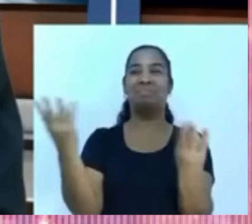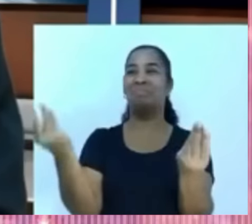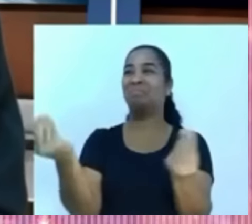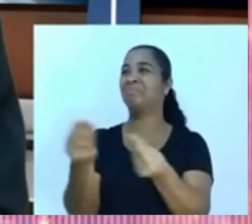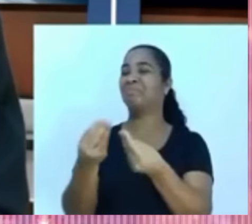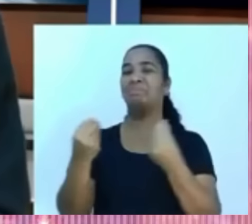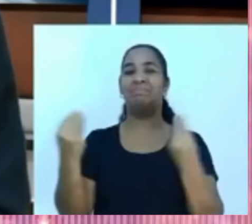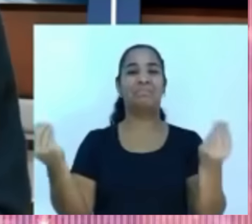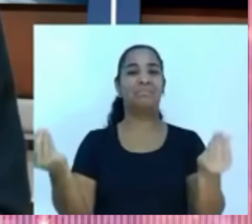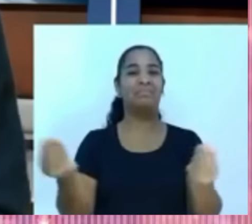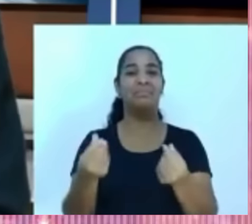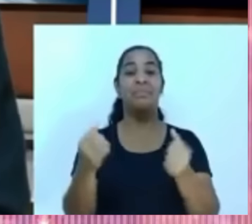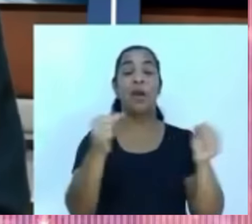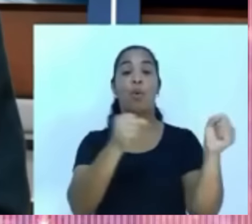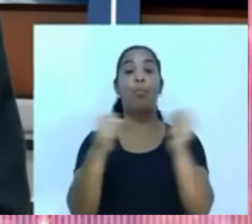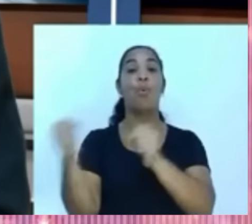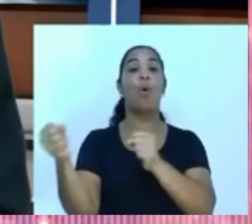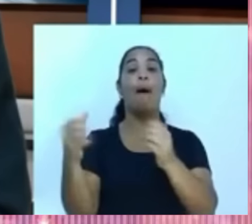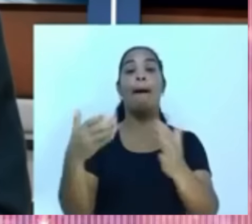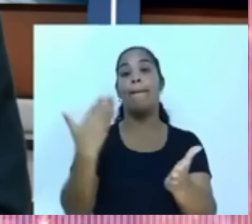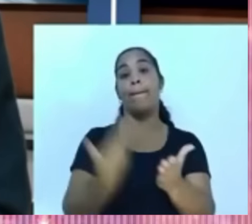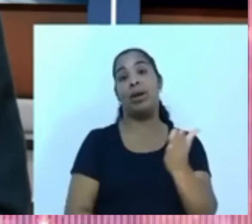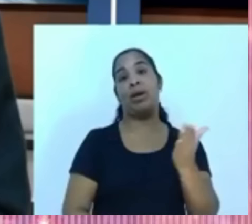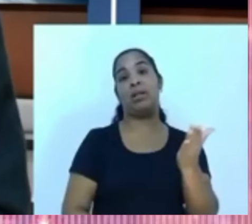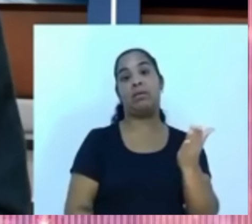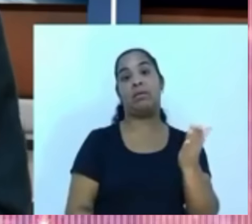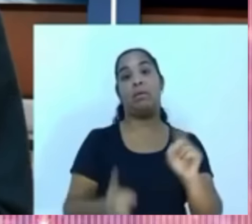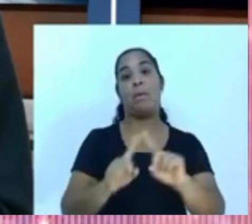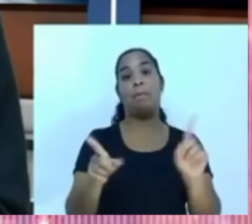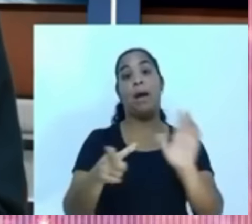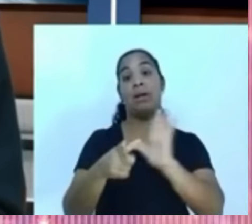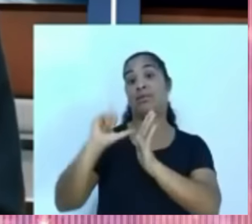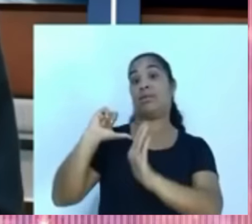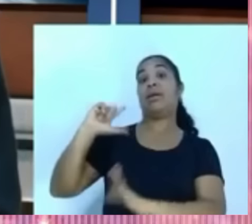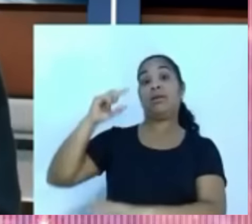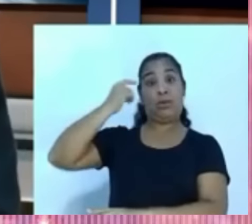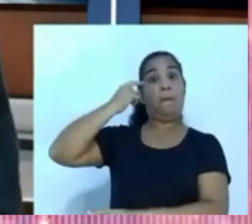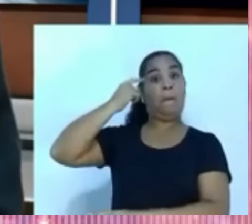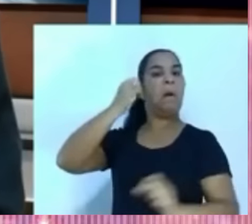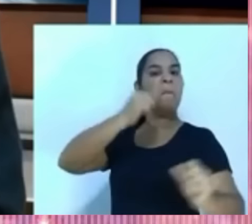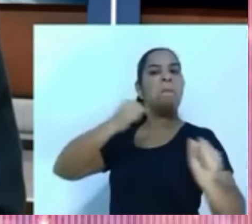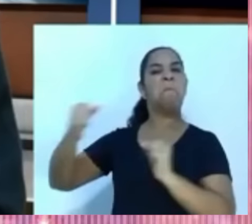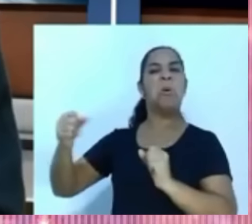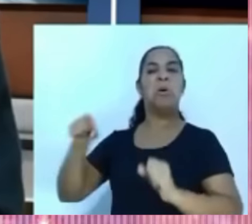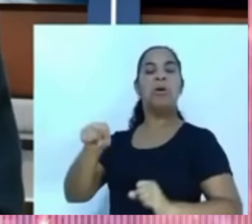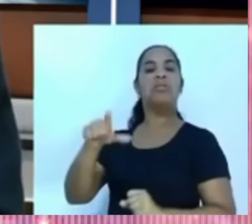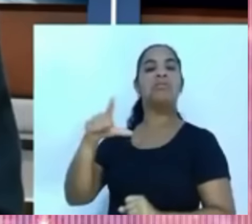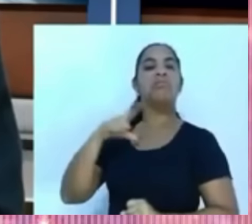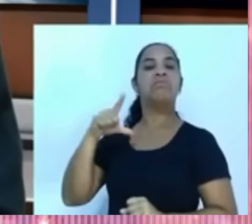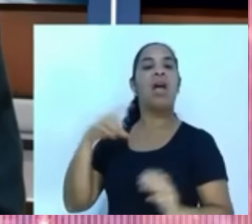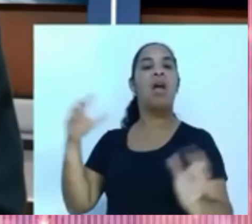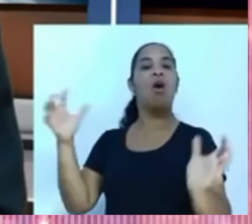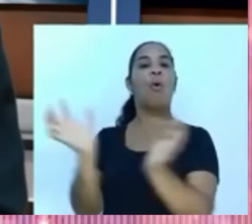o poder que aparentemente tinham sobre o povo à frente do seu partido